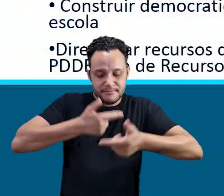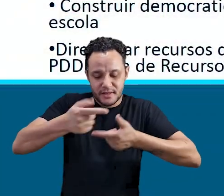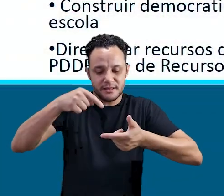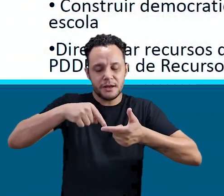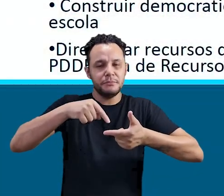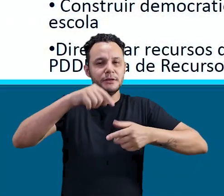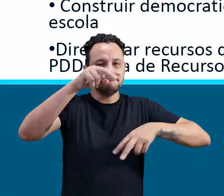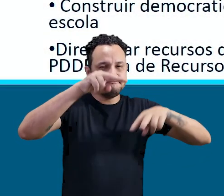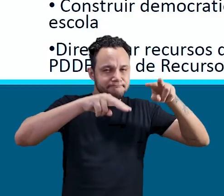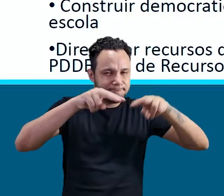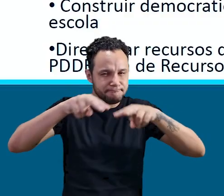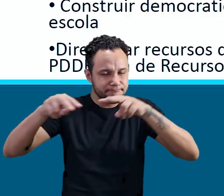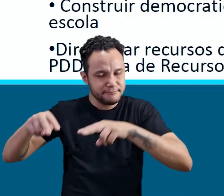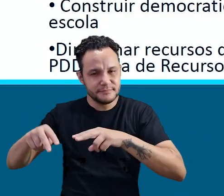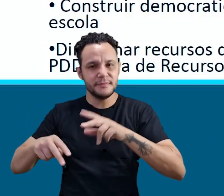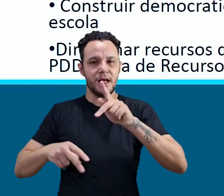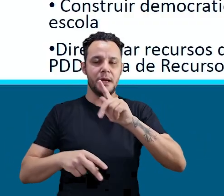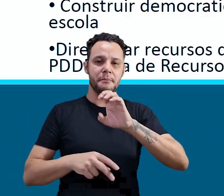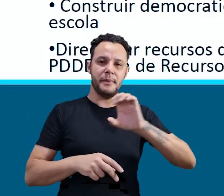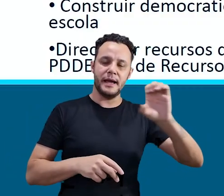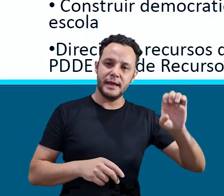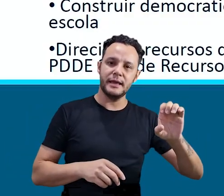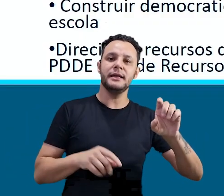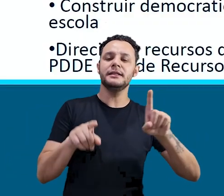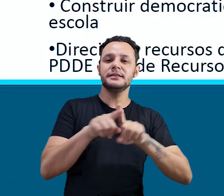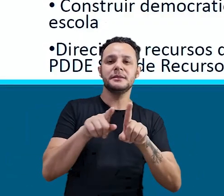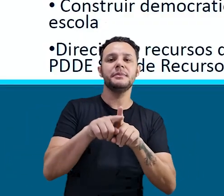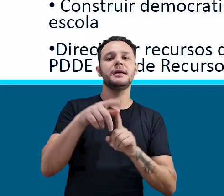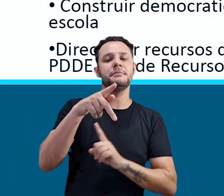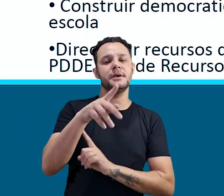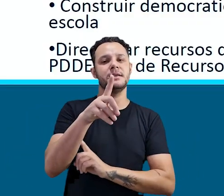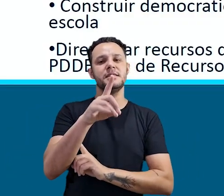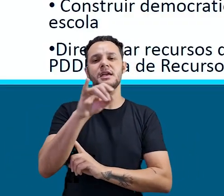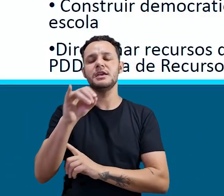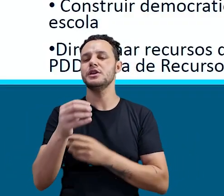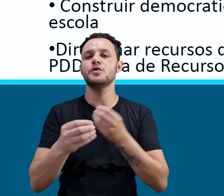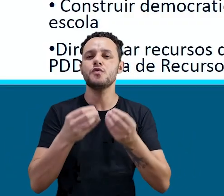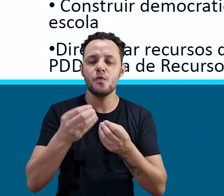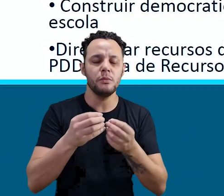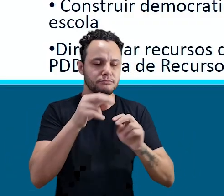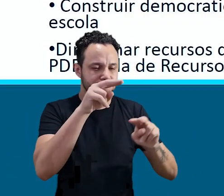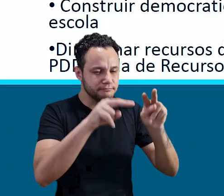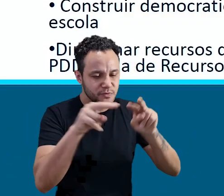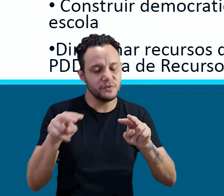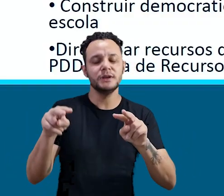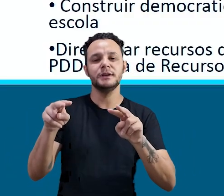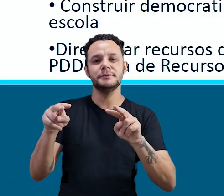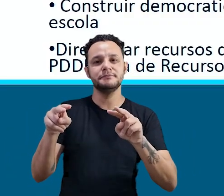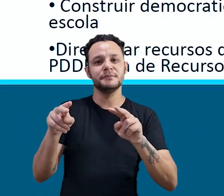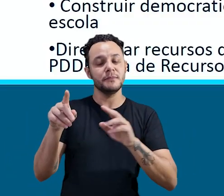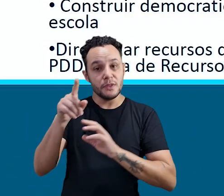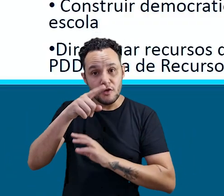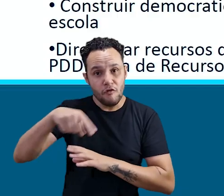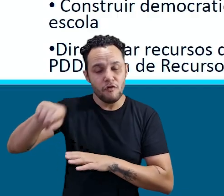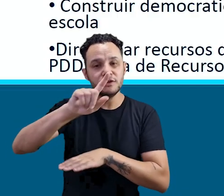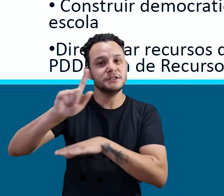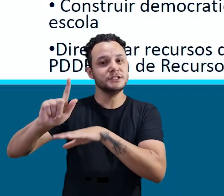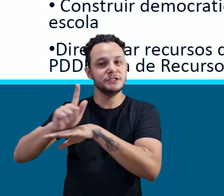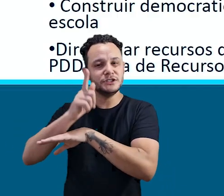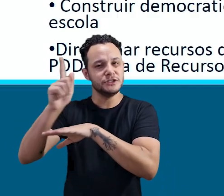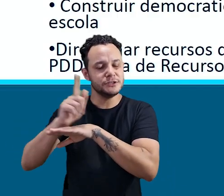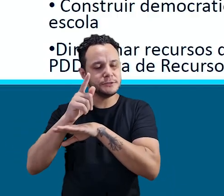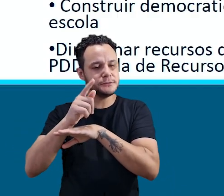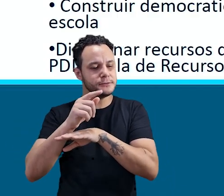do trabalho, acompanhar a execução do PAE e do PDI com os registros de aprendizagem desses estudantes. É fundamental que